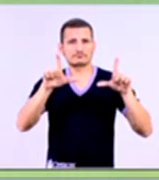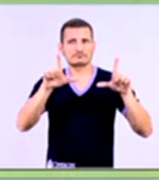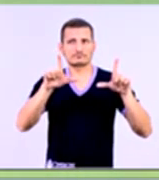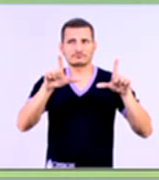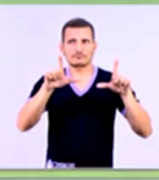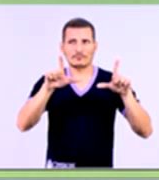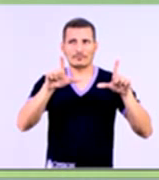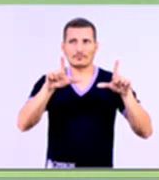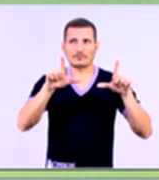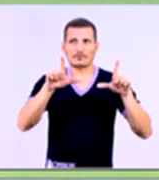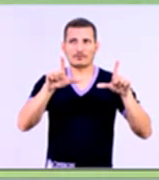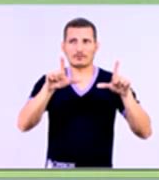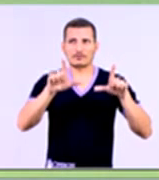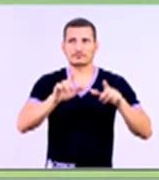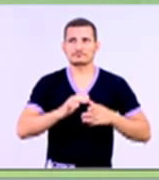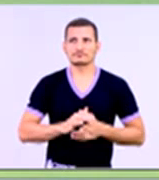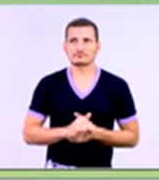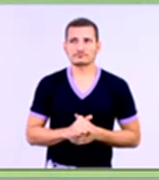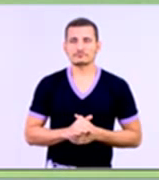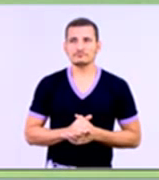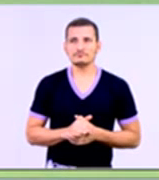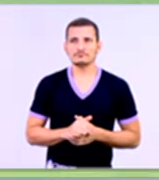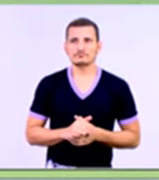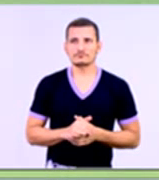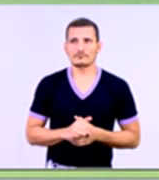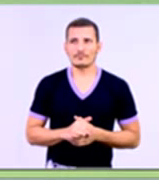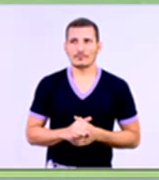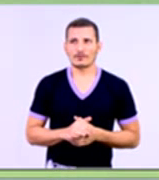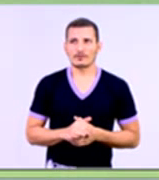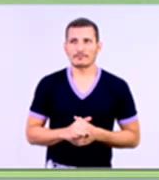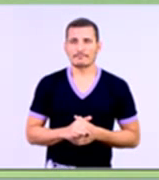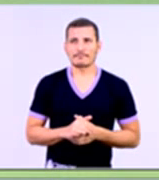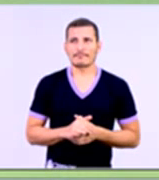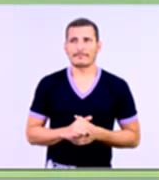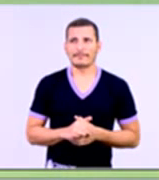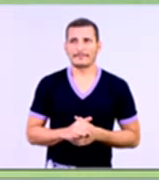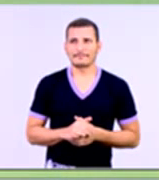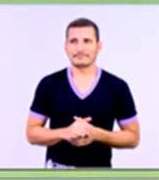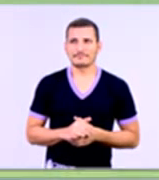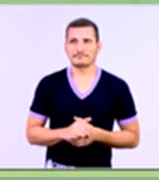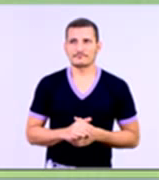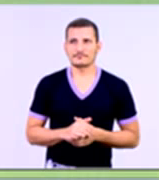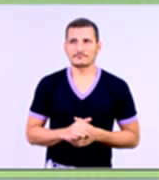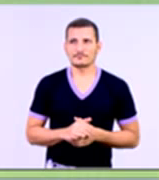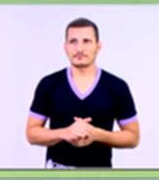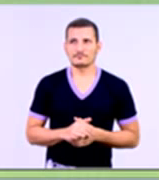que está escrito aqui com o JSON. Tudo que vocês fizerem, então,